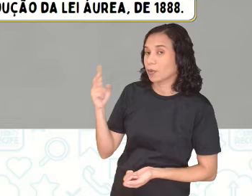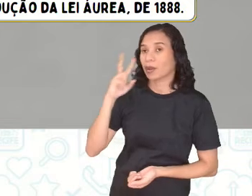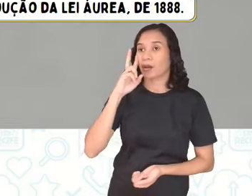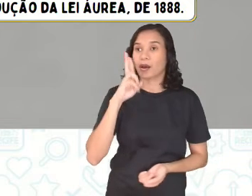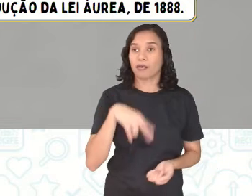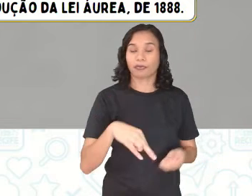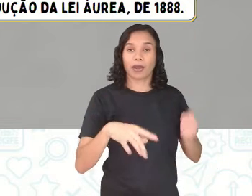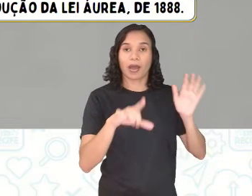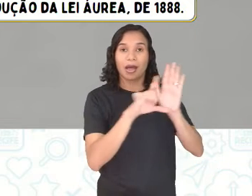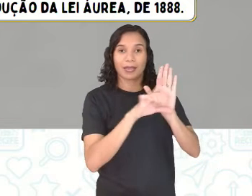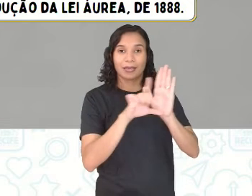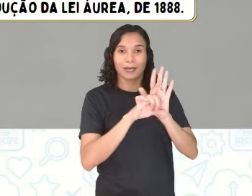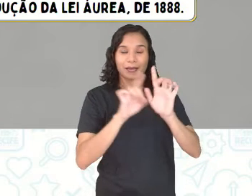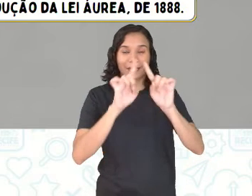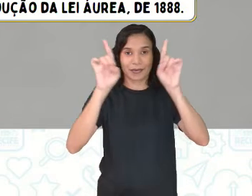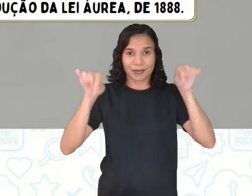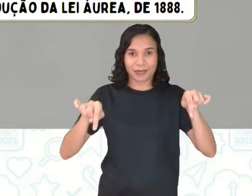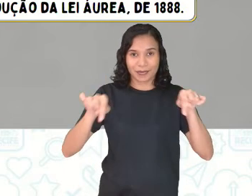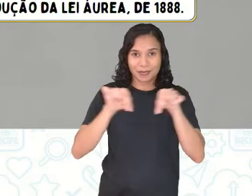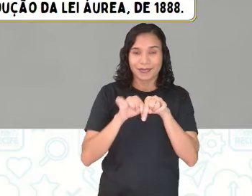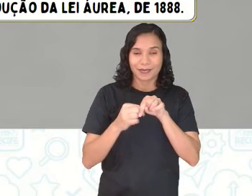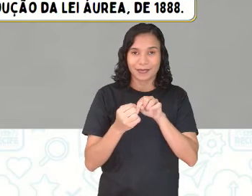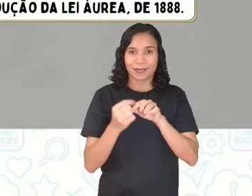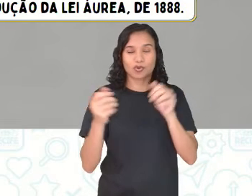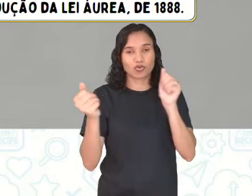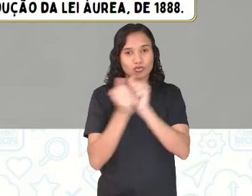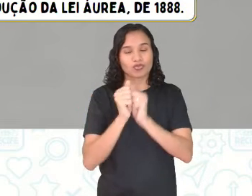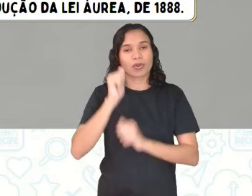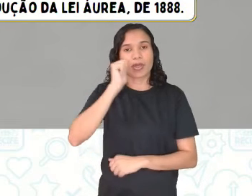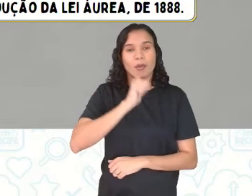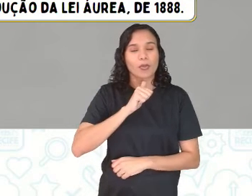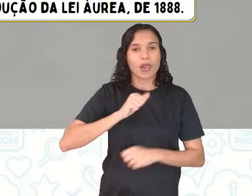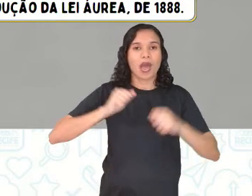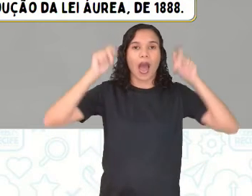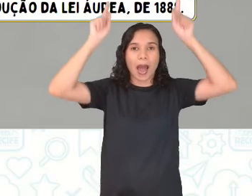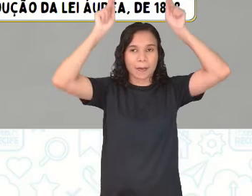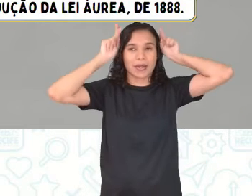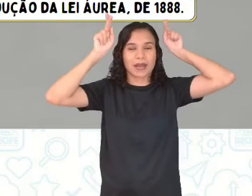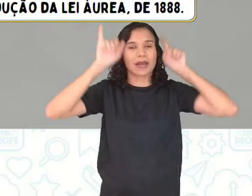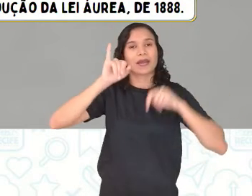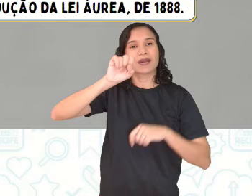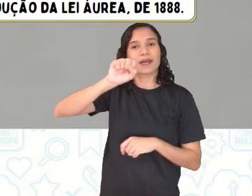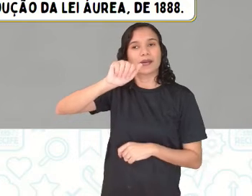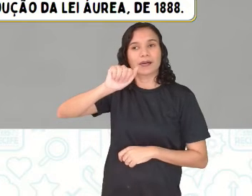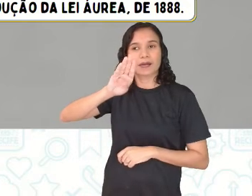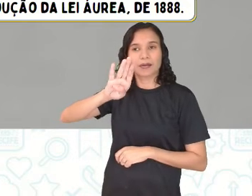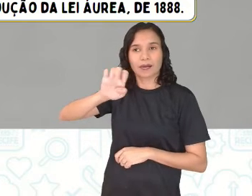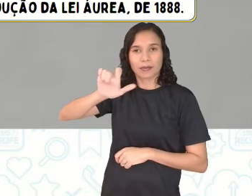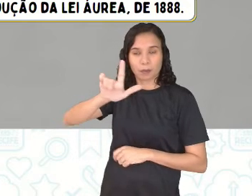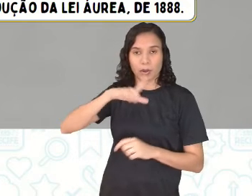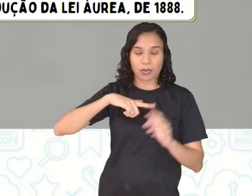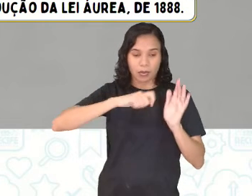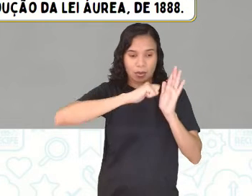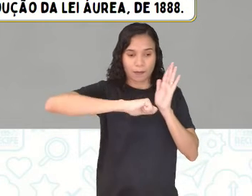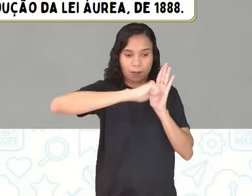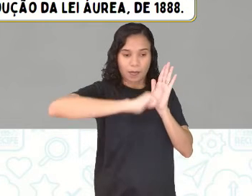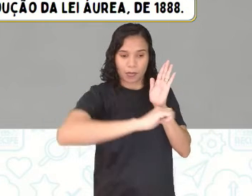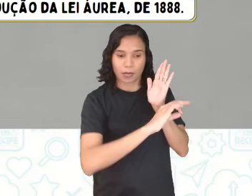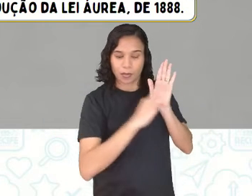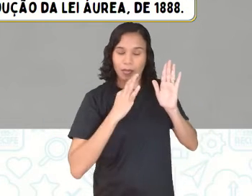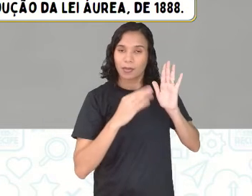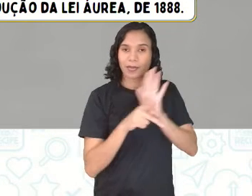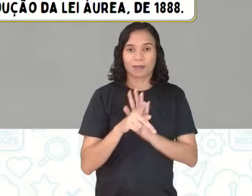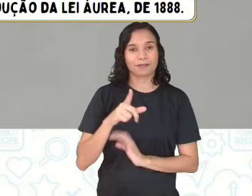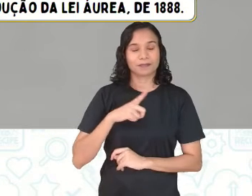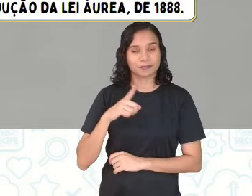representação da Lei Áurea. Ao lado aí da Princesa Isabel, né, que foi quem assinou, que está na imagem aí ao